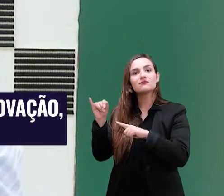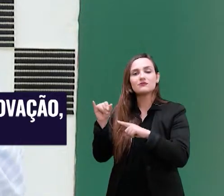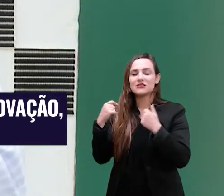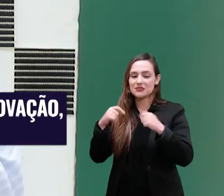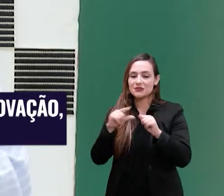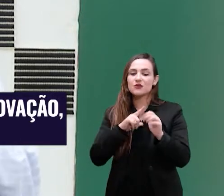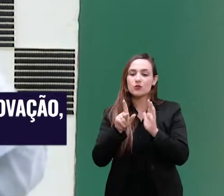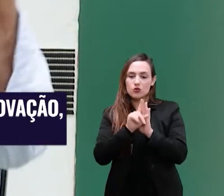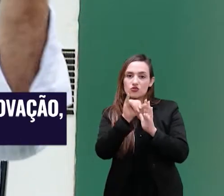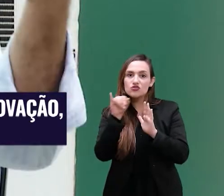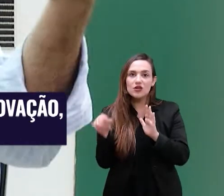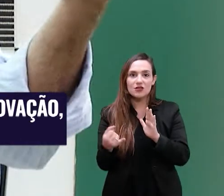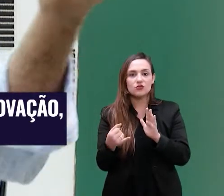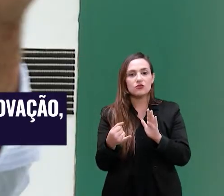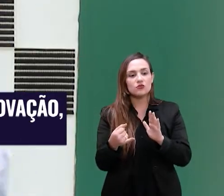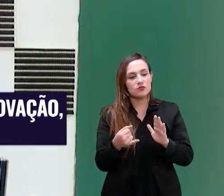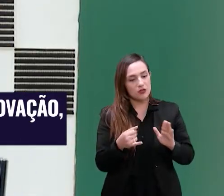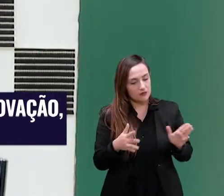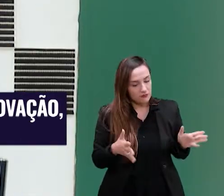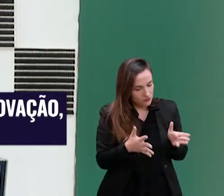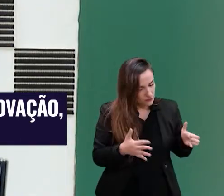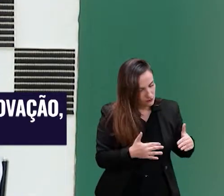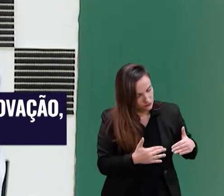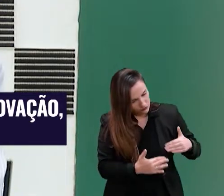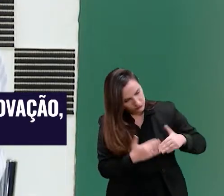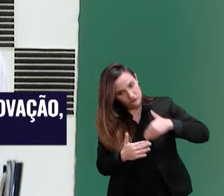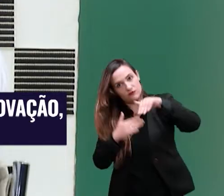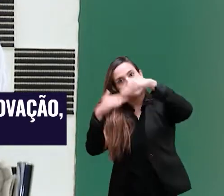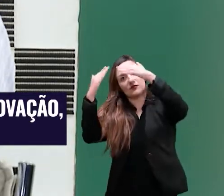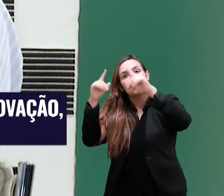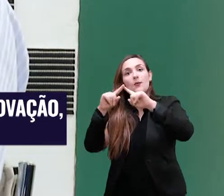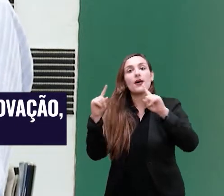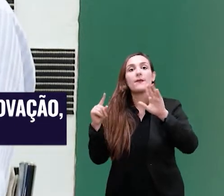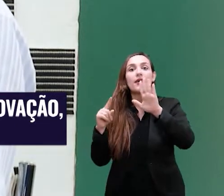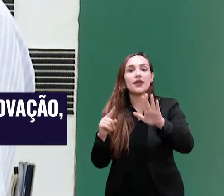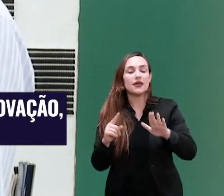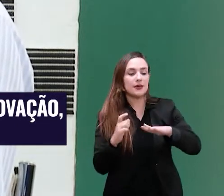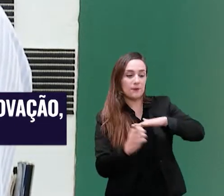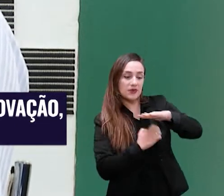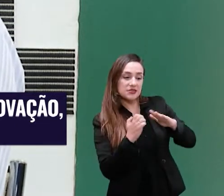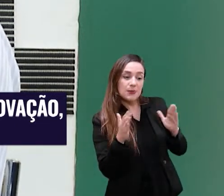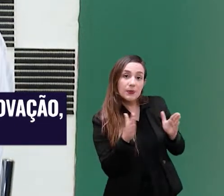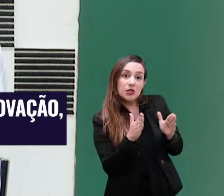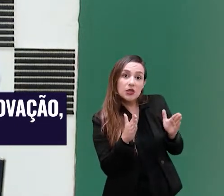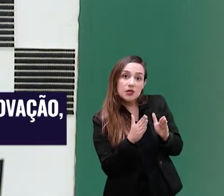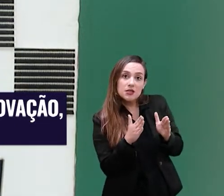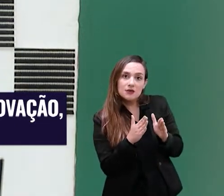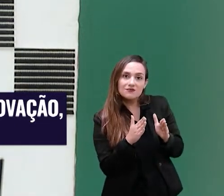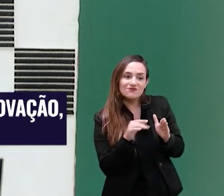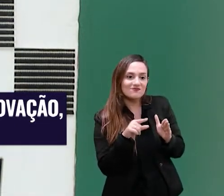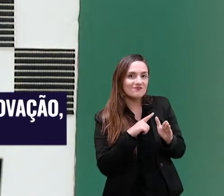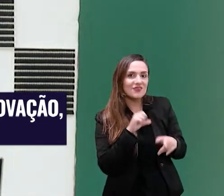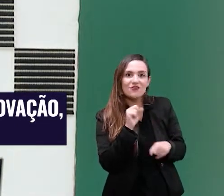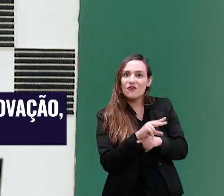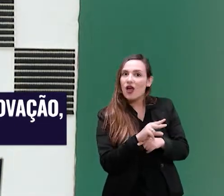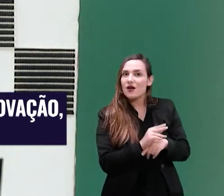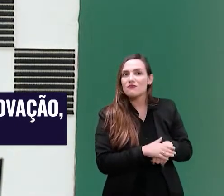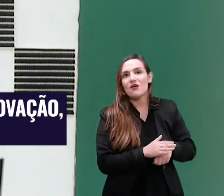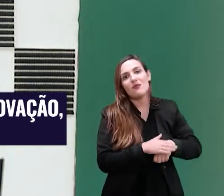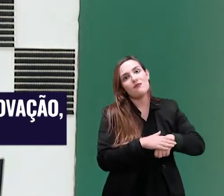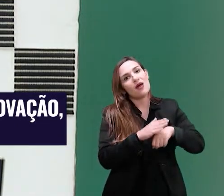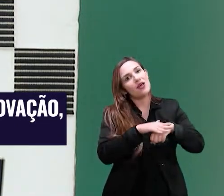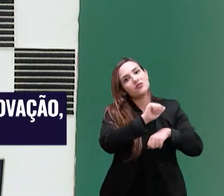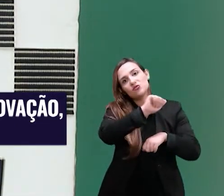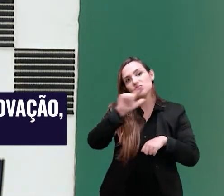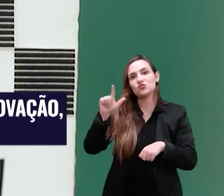um programa que a gente trabalha, que é o encadeamento produtivo. Mas o pequeno negócio, ele emprega muitas vezes muito